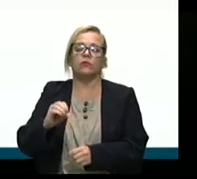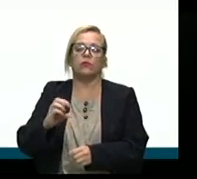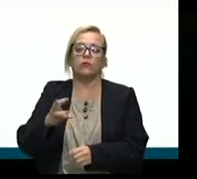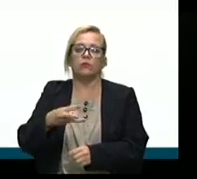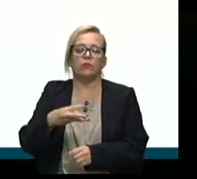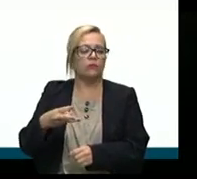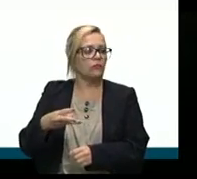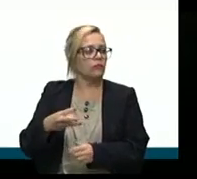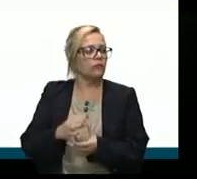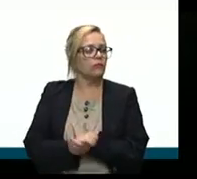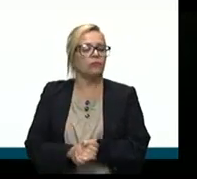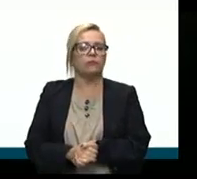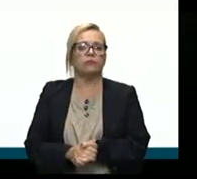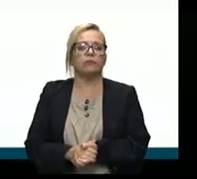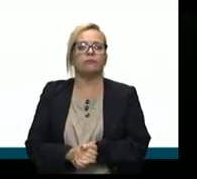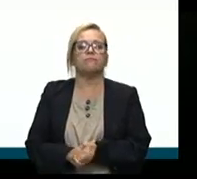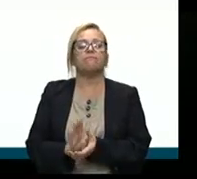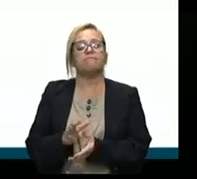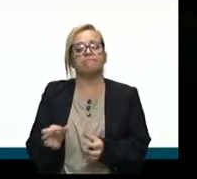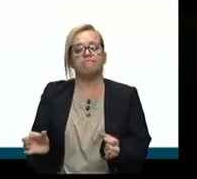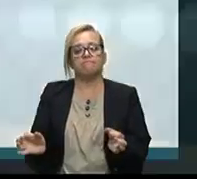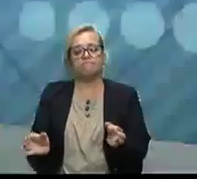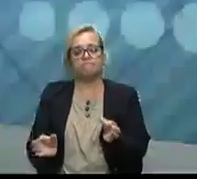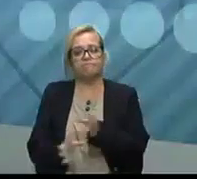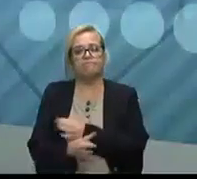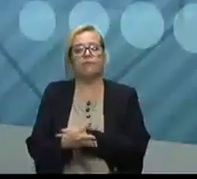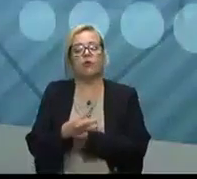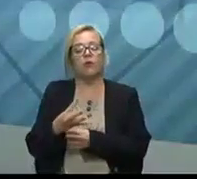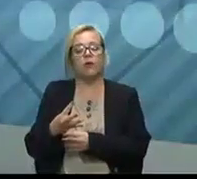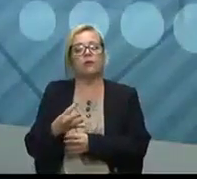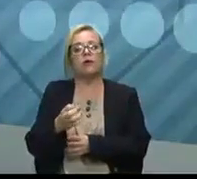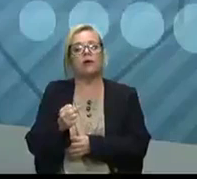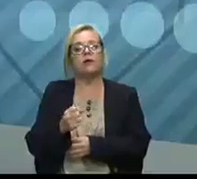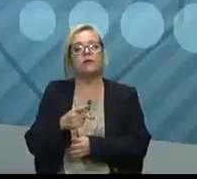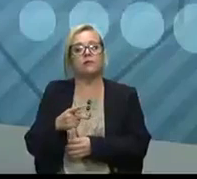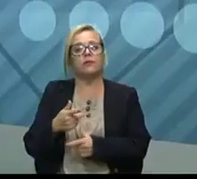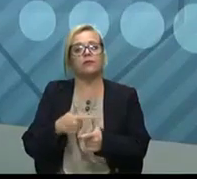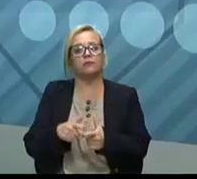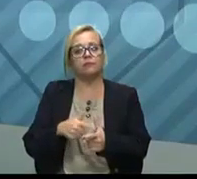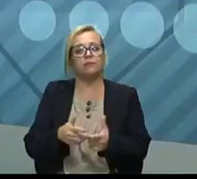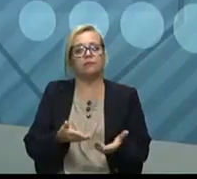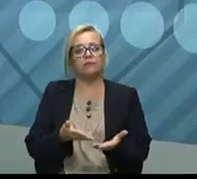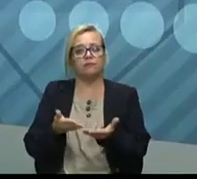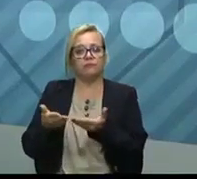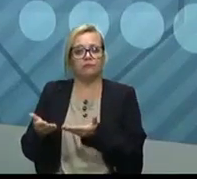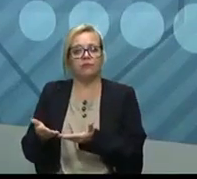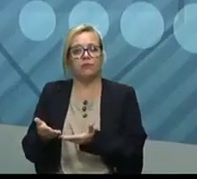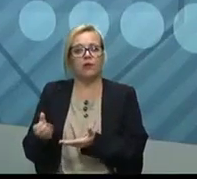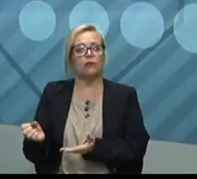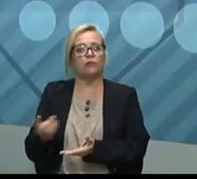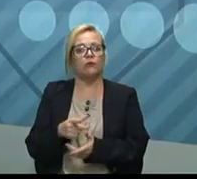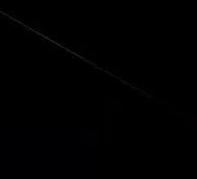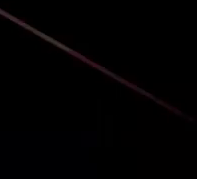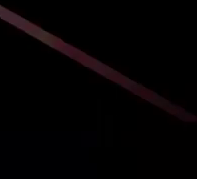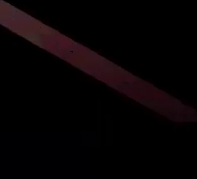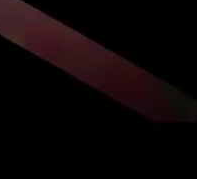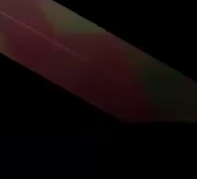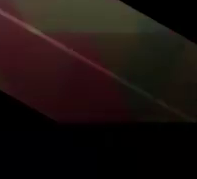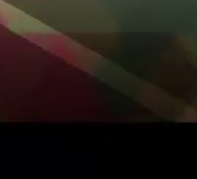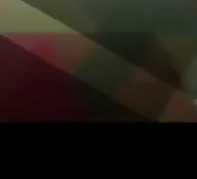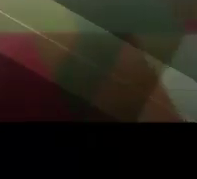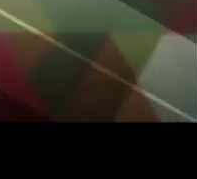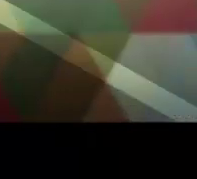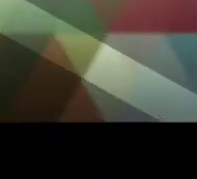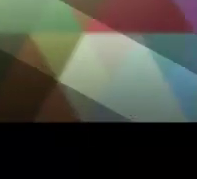14,903. E assim, então, nós resolvemos a quarta situação problema e eu convido você agora a novas situações.